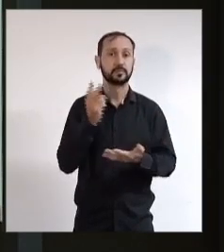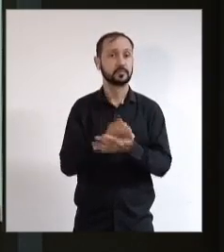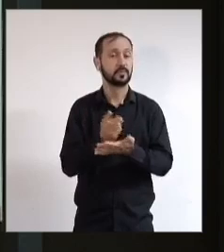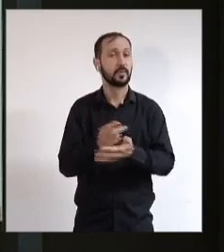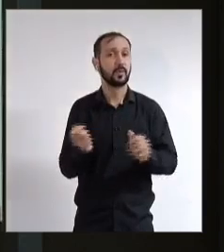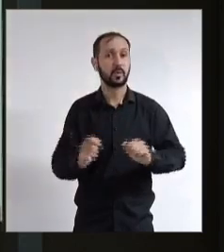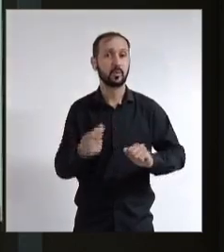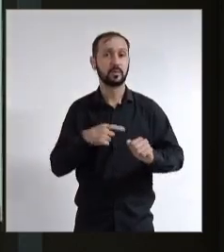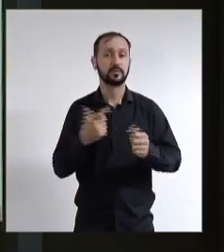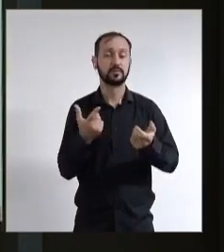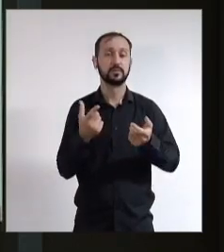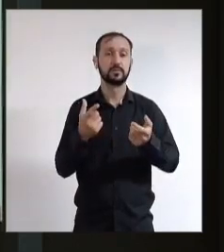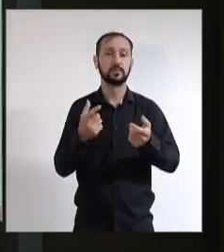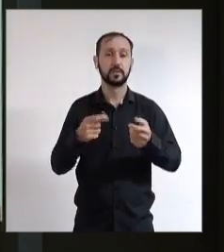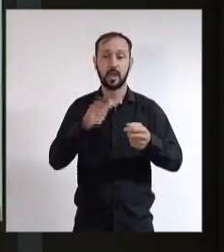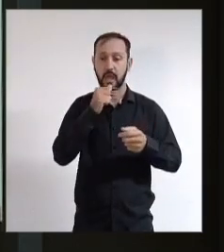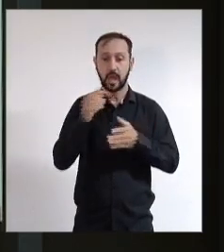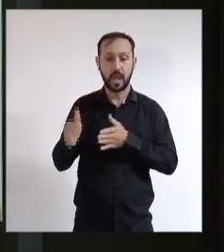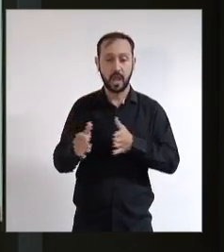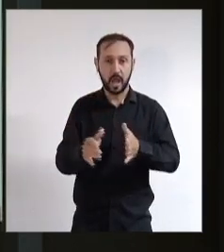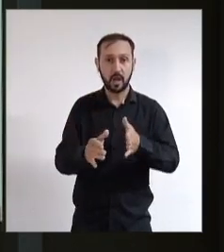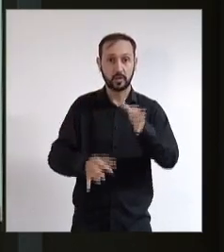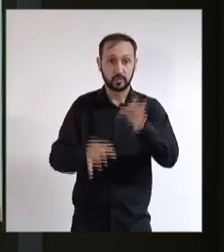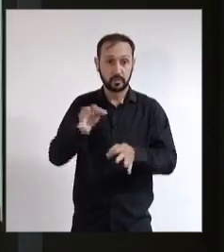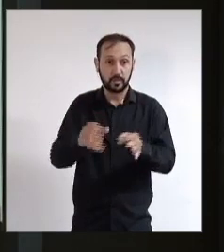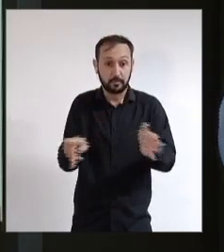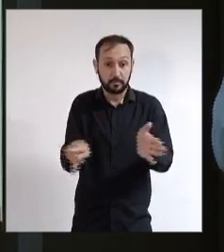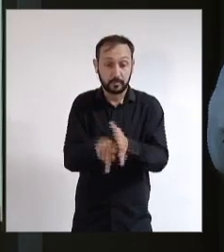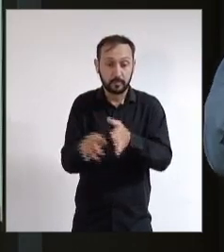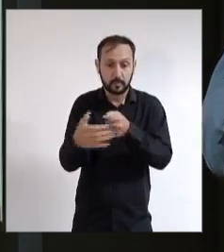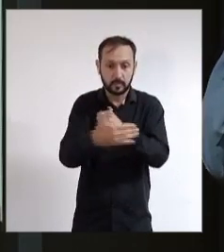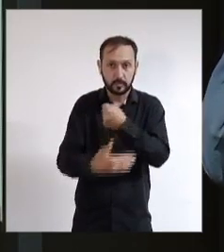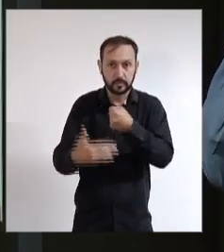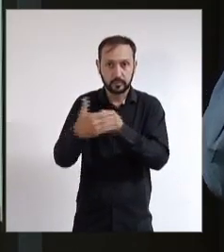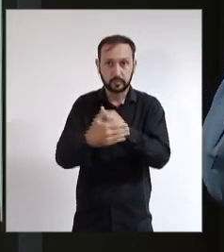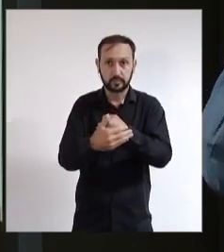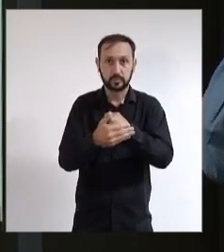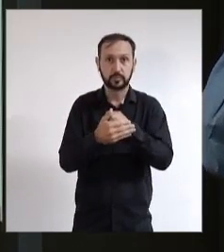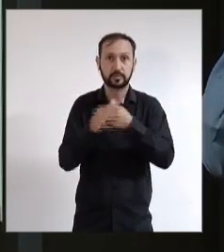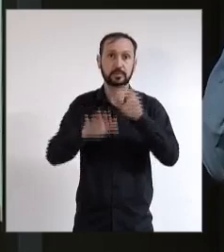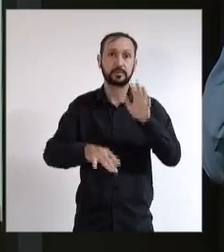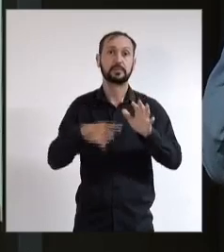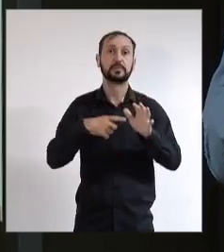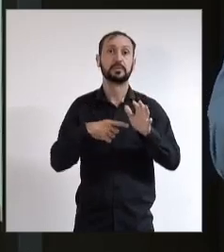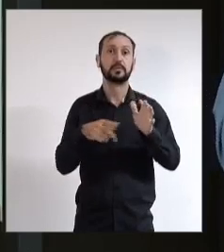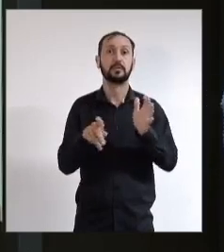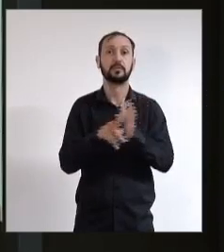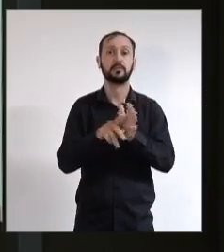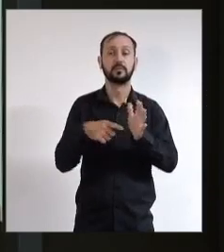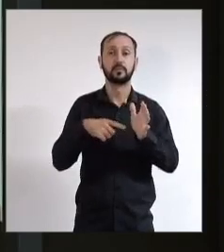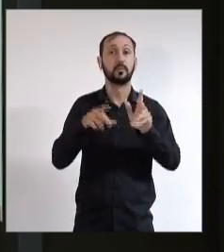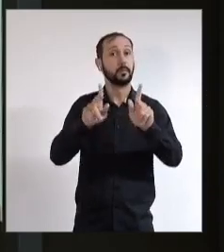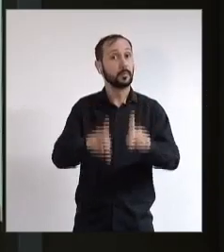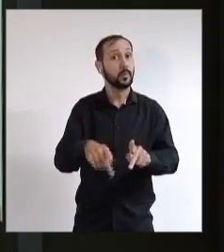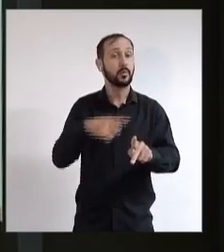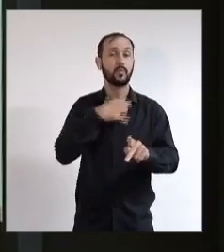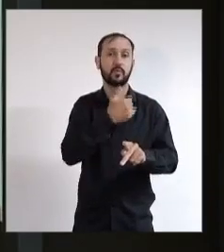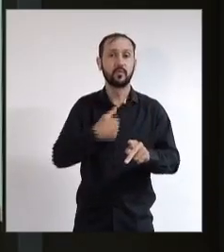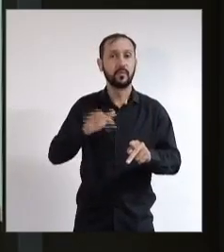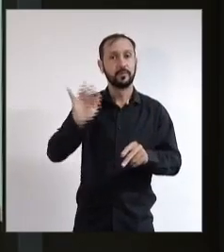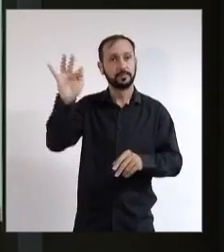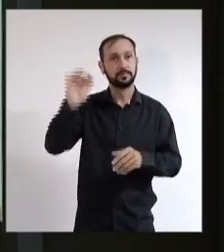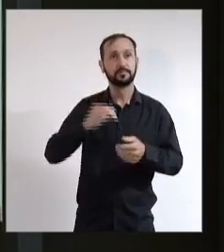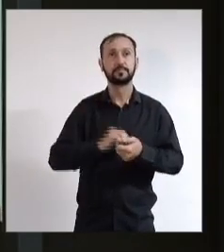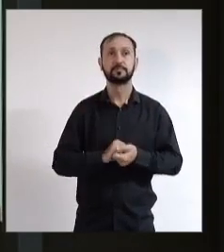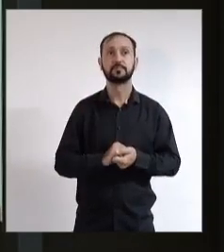pode incluir águas jurisdicionais então áreas que são do g1 às vezes de domínio já público governo federal é